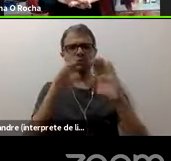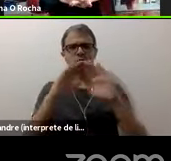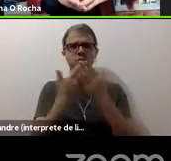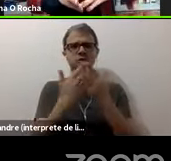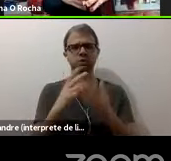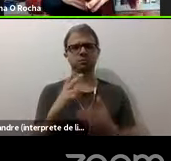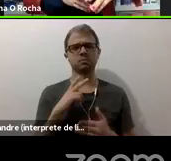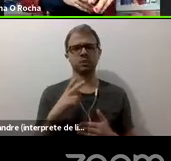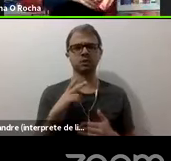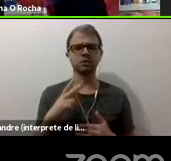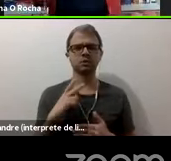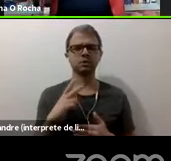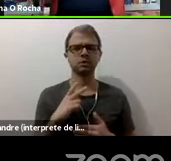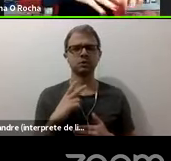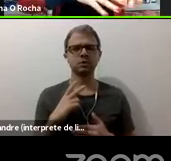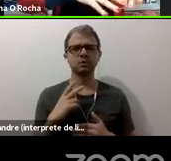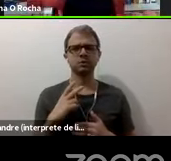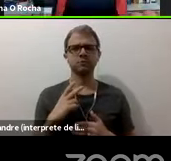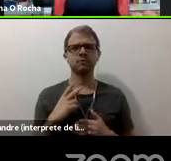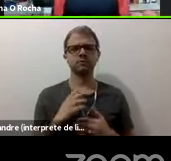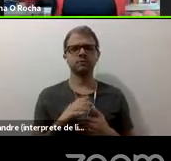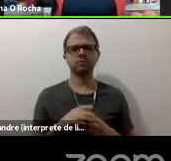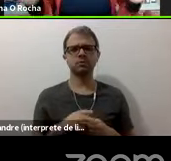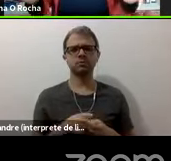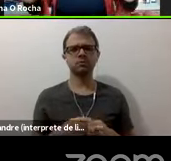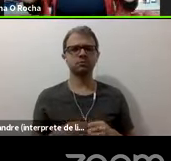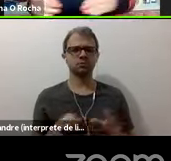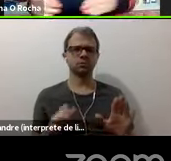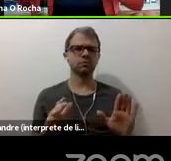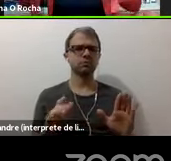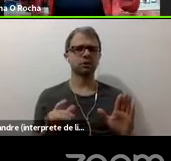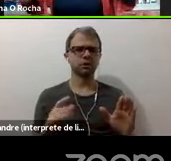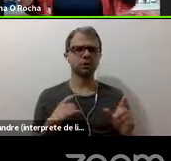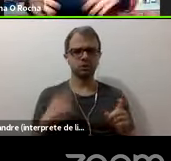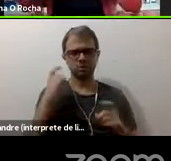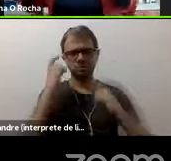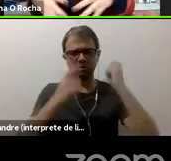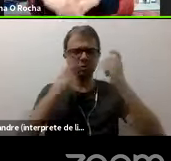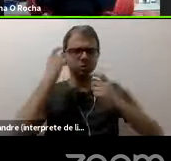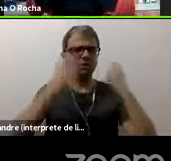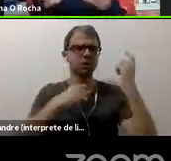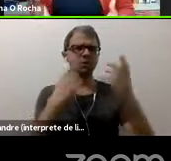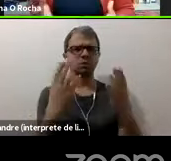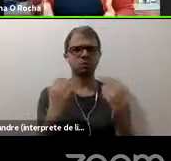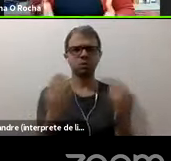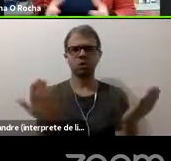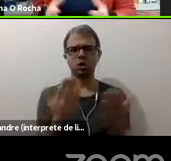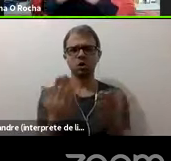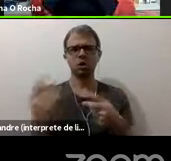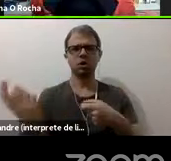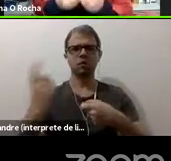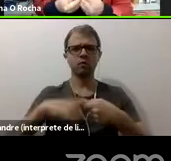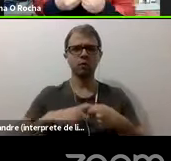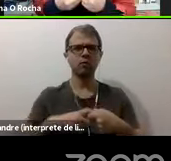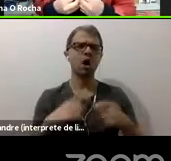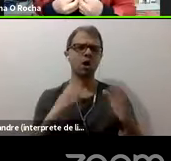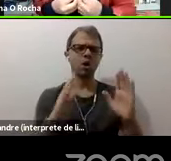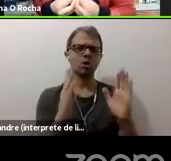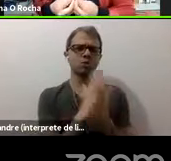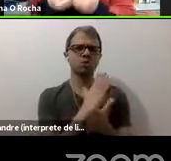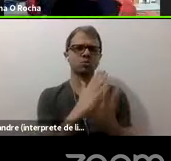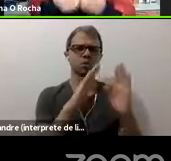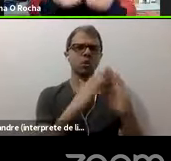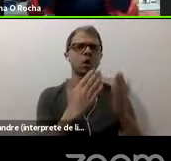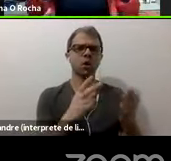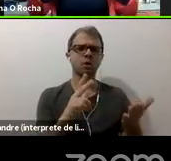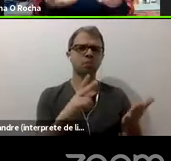preparados desde a primeira vez que voltariam. As meninas estão falando que estão prontas há muito tempo. A nossa